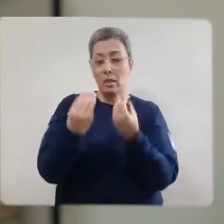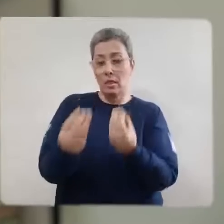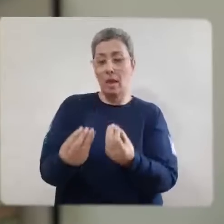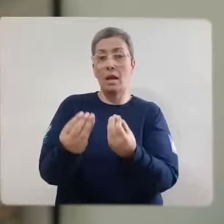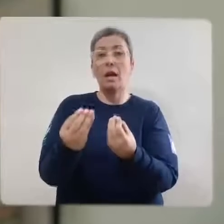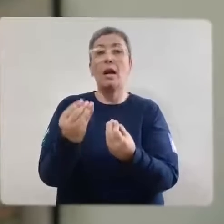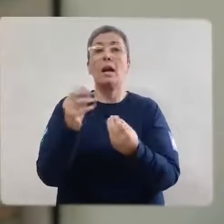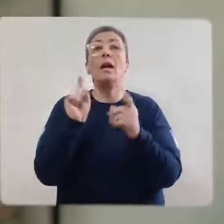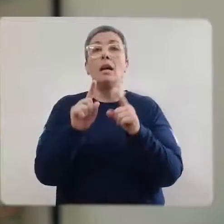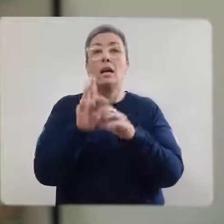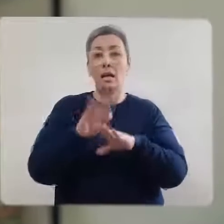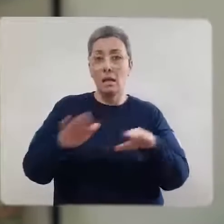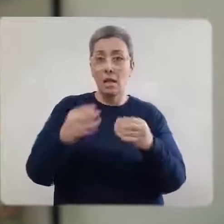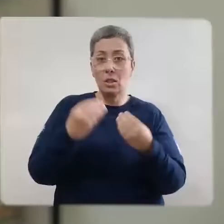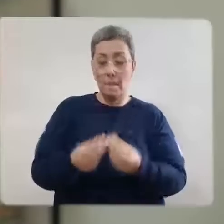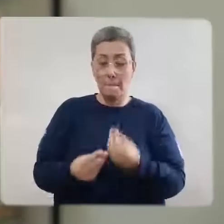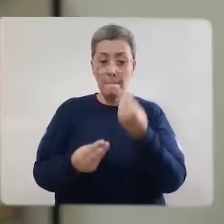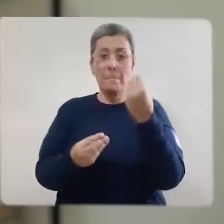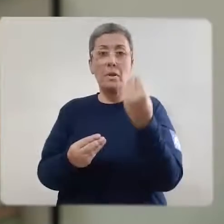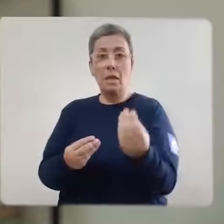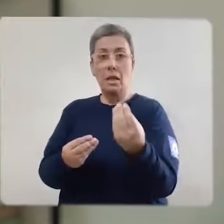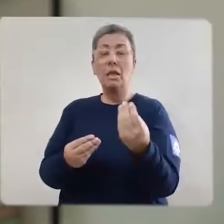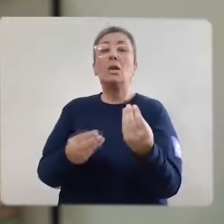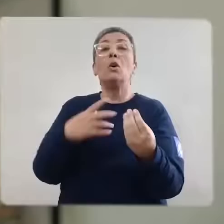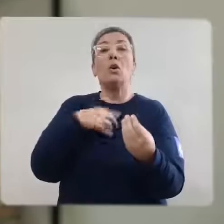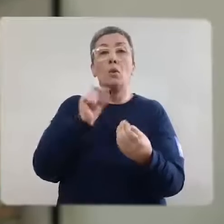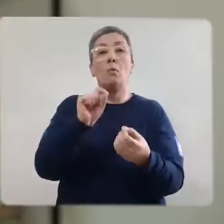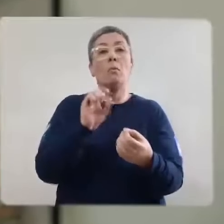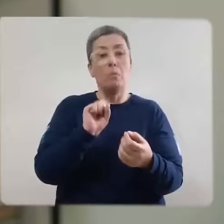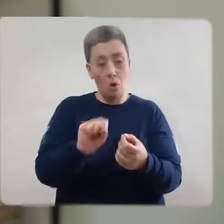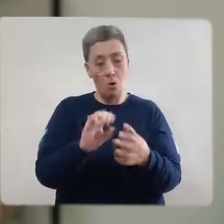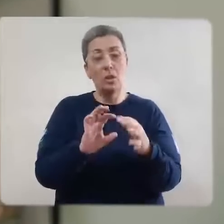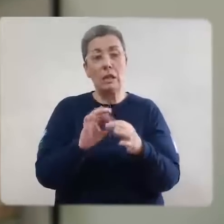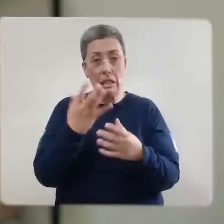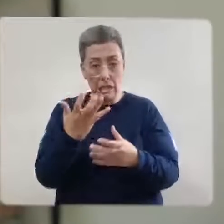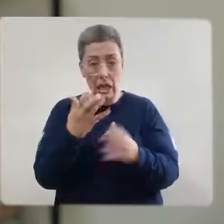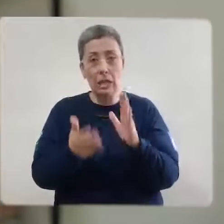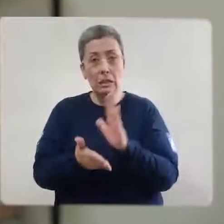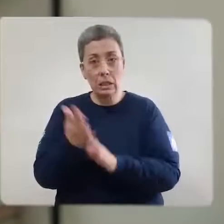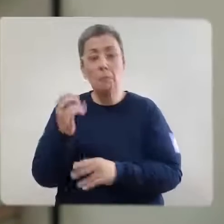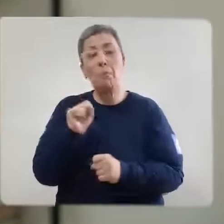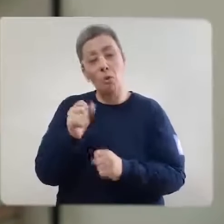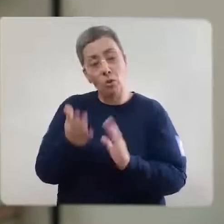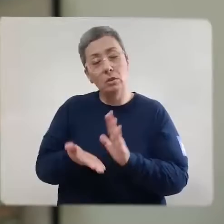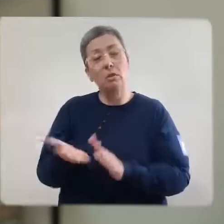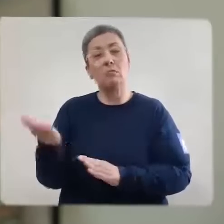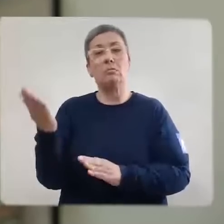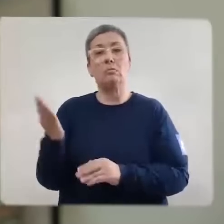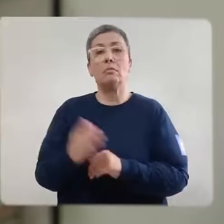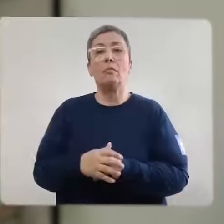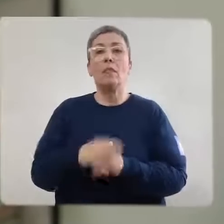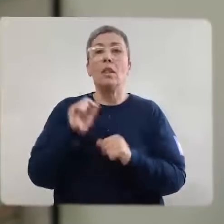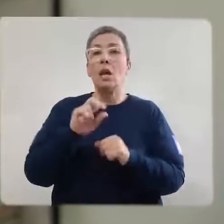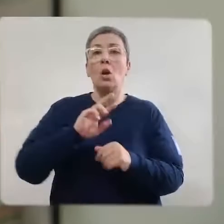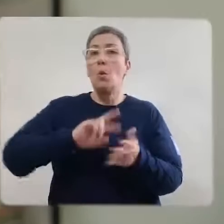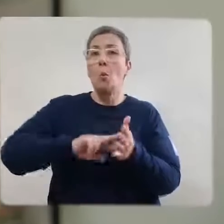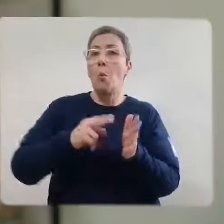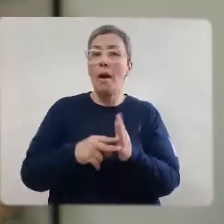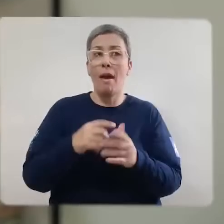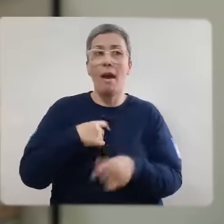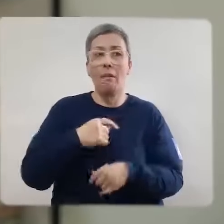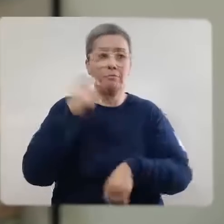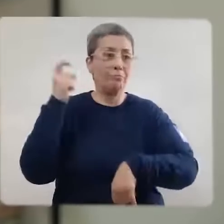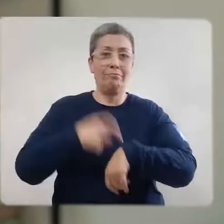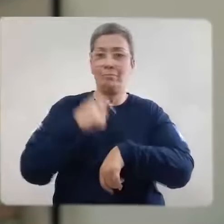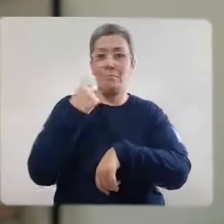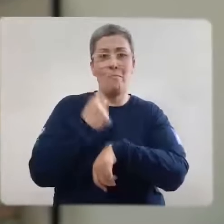mão da criança. A criança me entrega essa imagem e aí eu digo, você quer sair? Pode sair. Isso não se dá de um